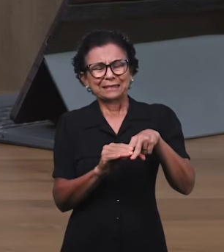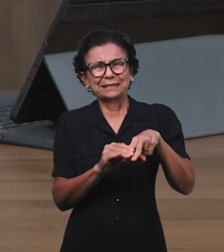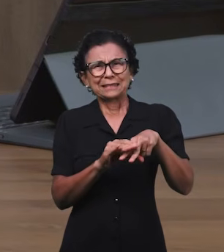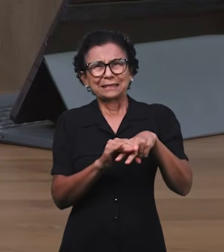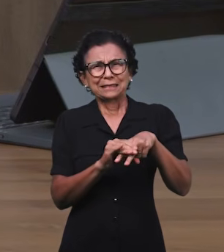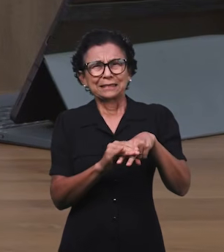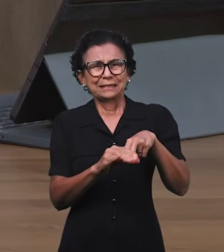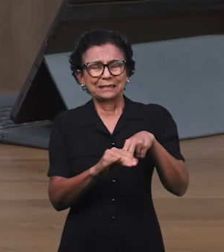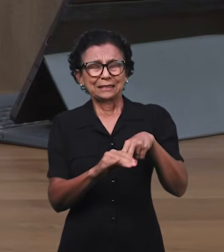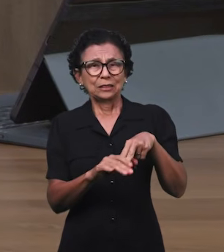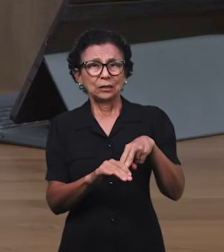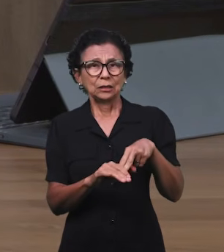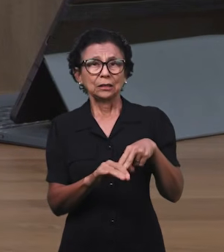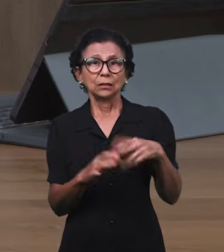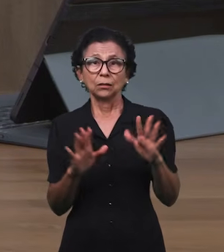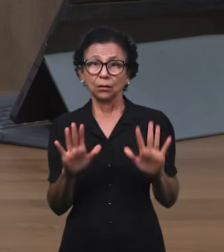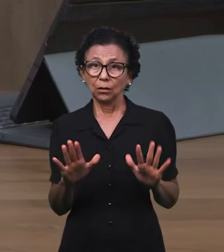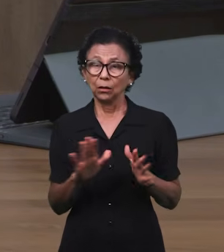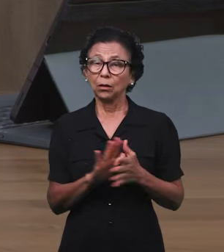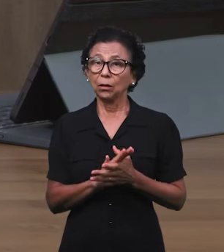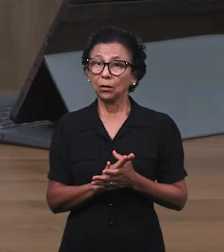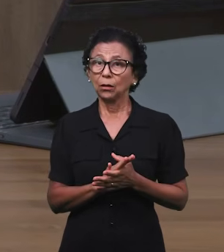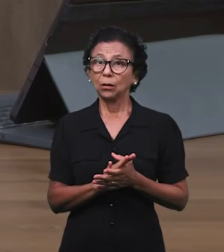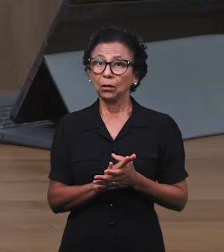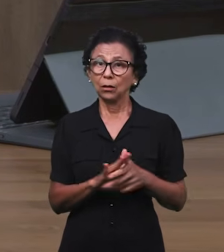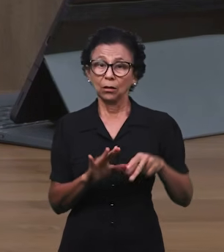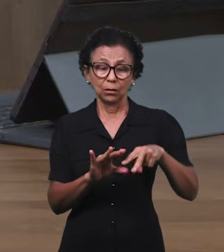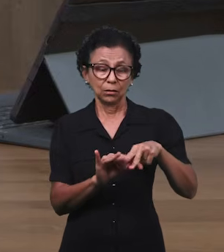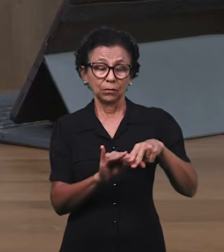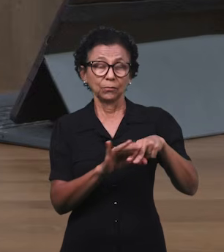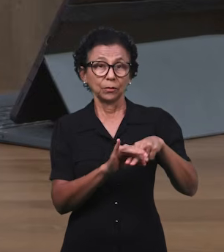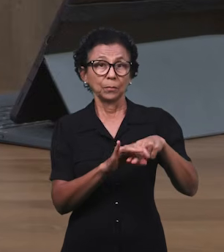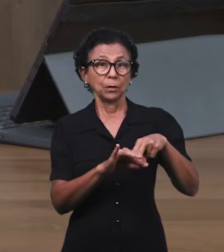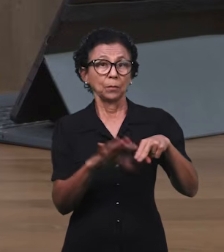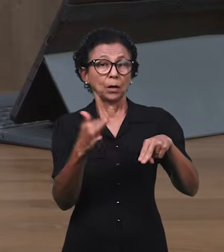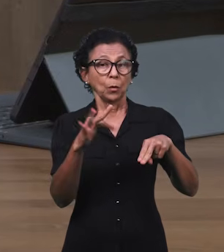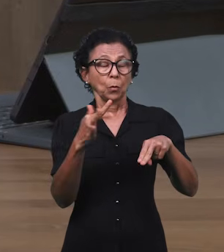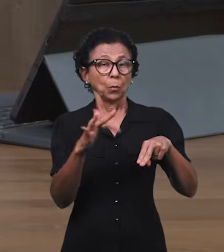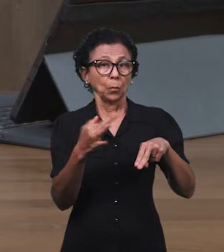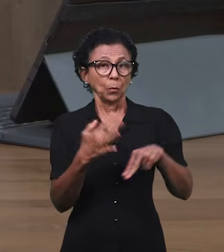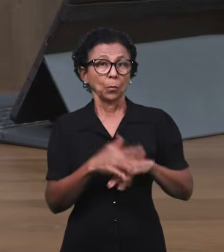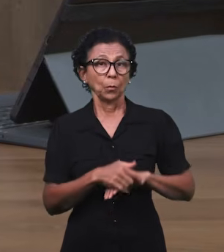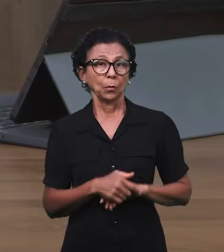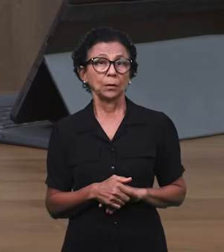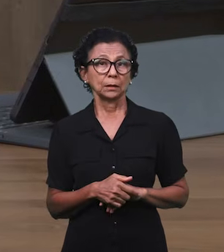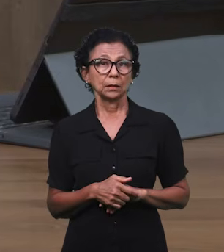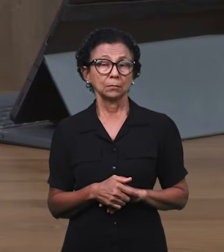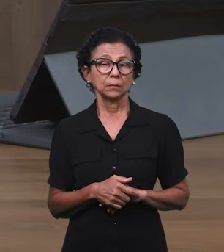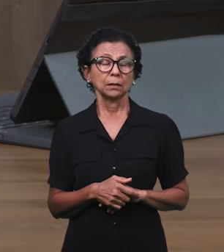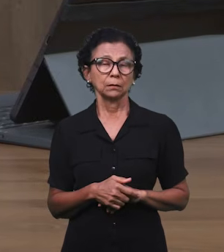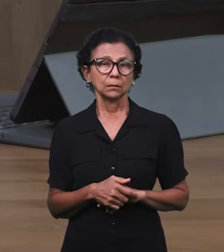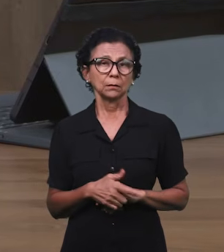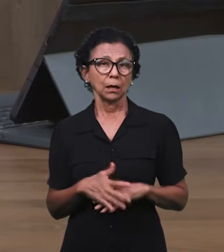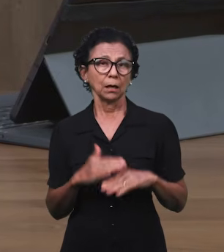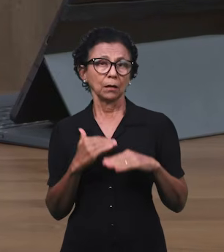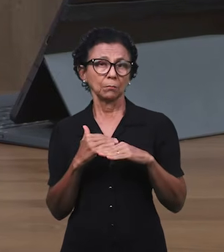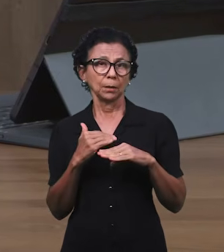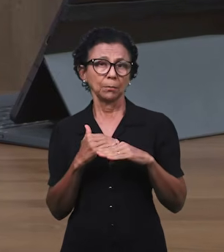tem alguns direitos, olha só, a fibromialgia está se igualando a essa pessoa, né? Pelo